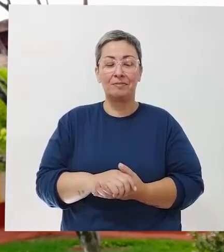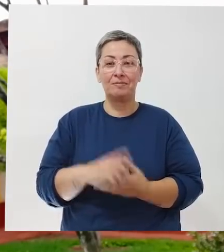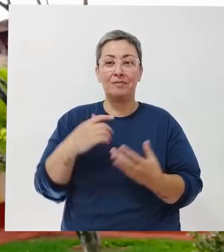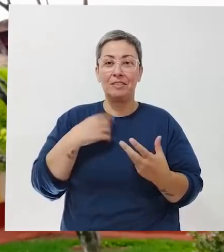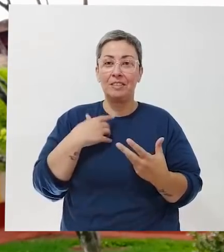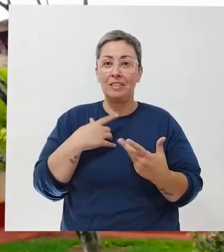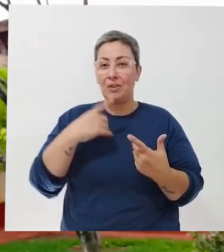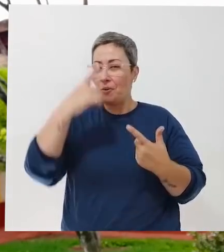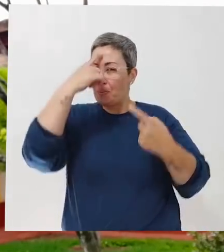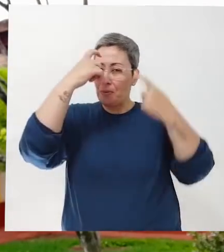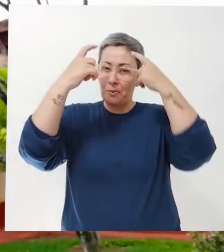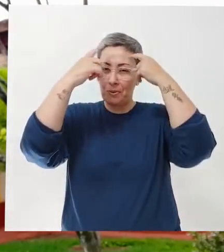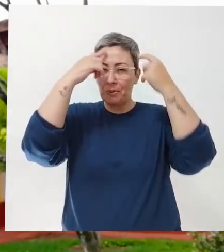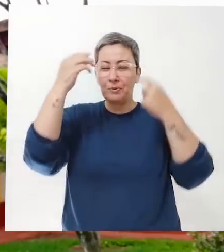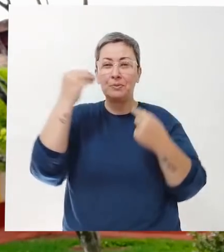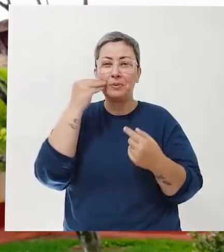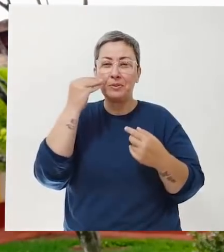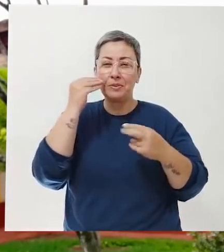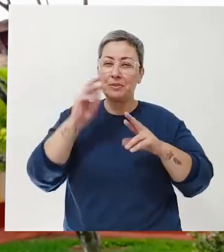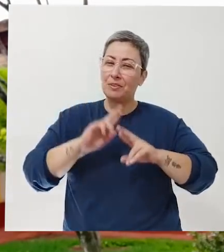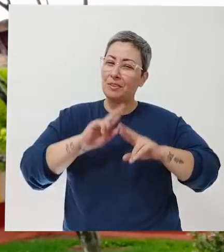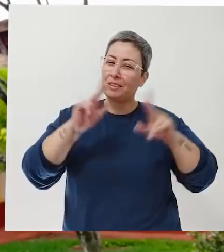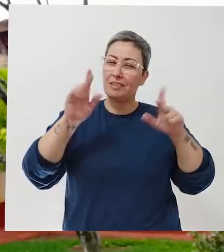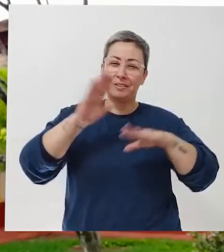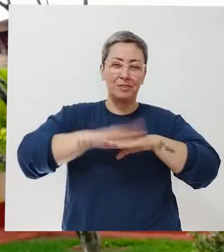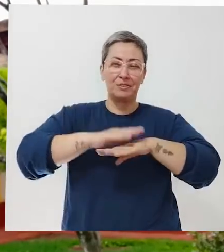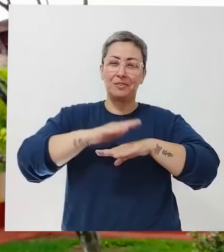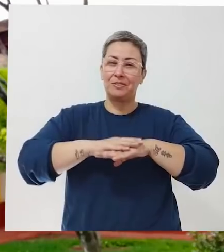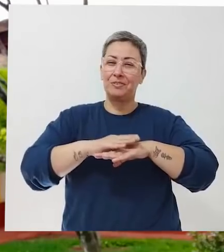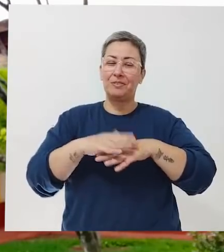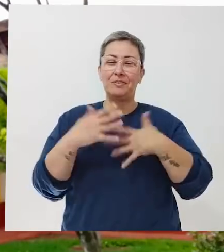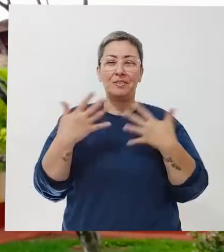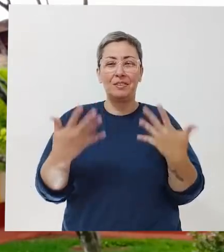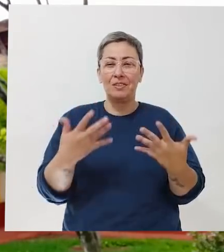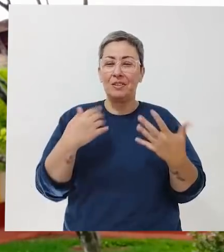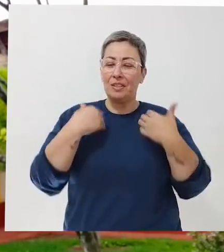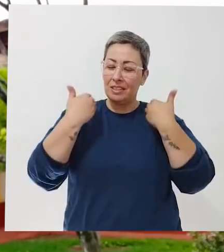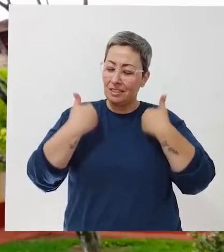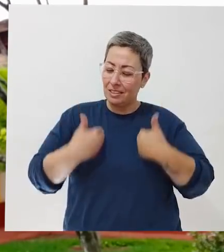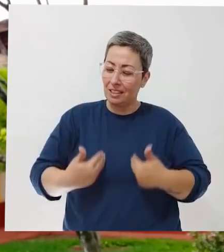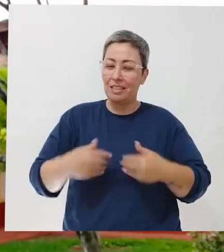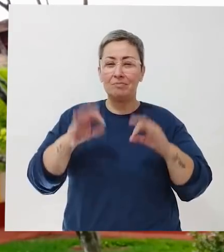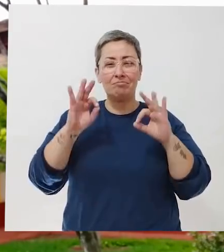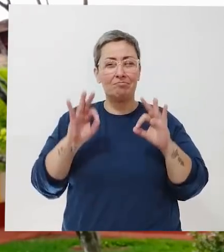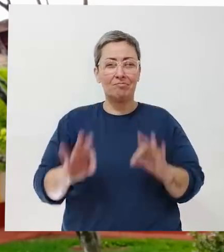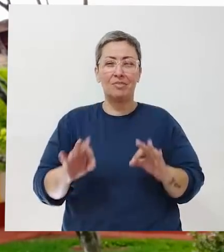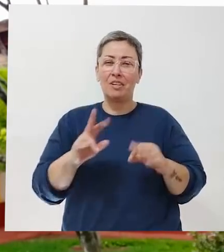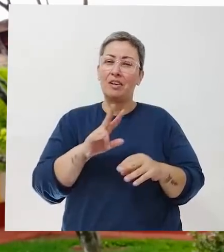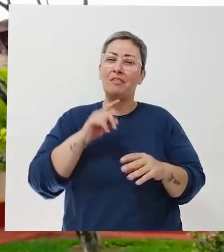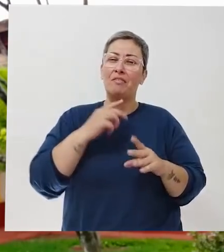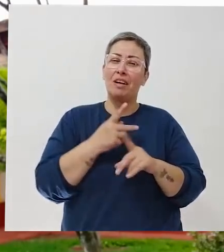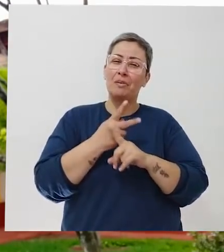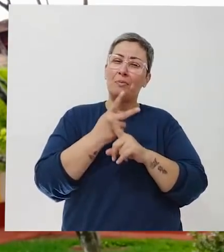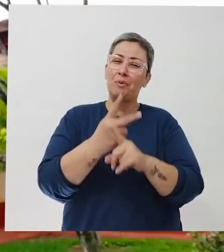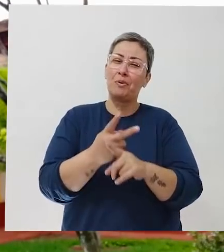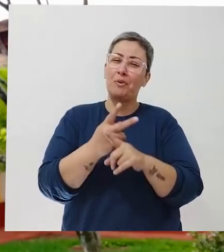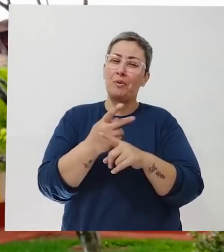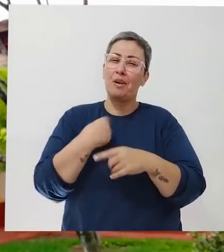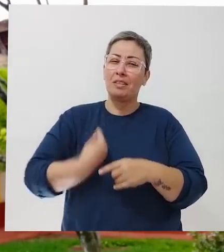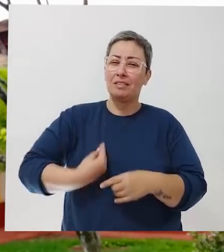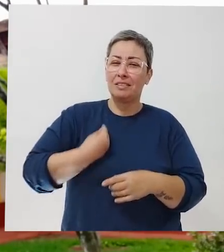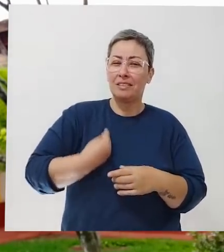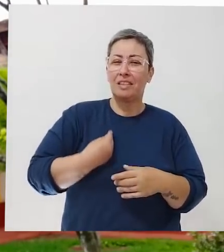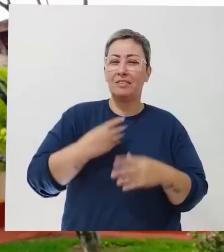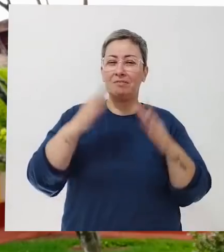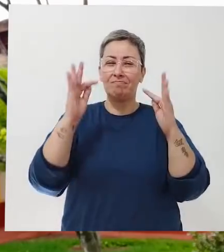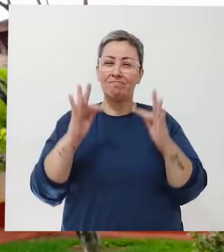isso. Invente, tente, faça diferente. Seja o que você é. Vá em busca do seu